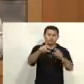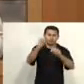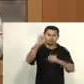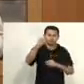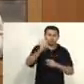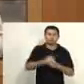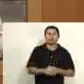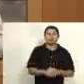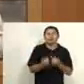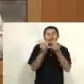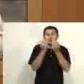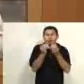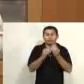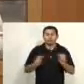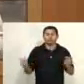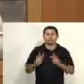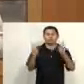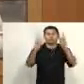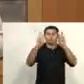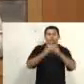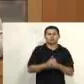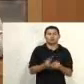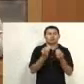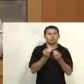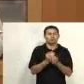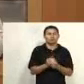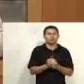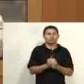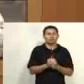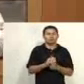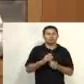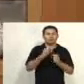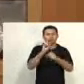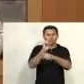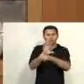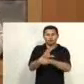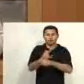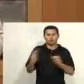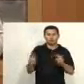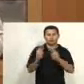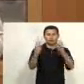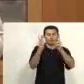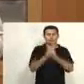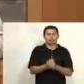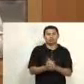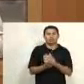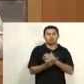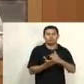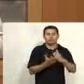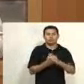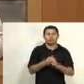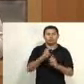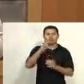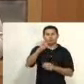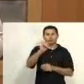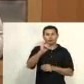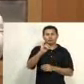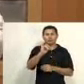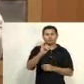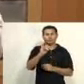determinar como esses valores, a projeção para esses valores, como esses valores eles vão